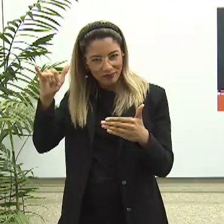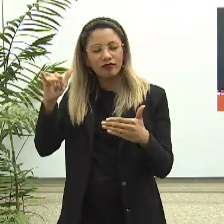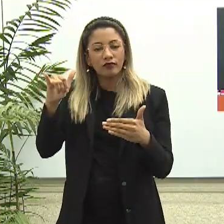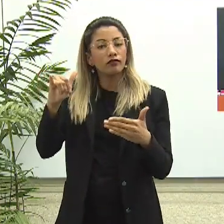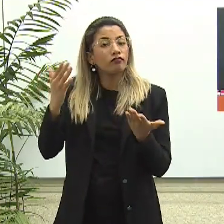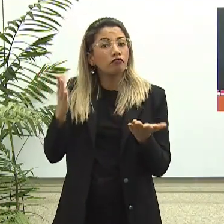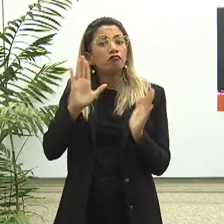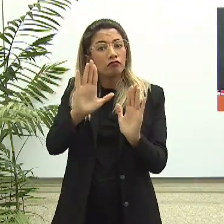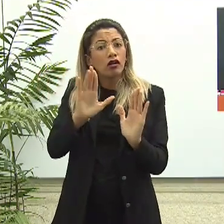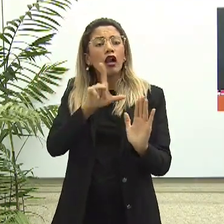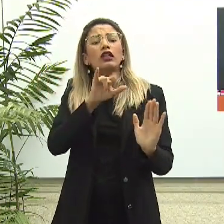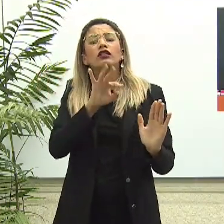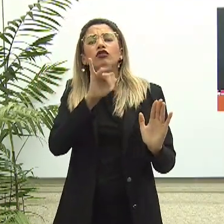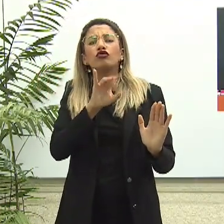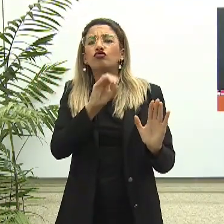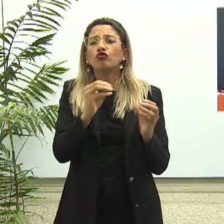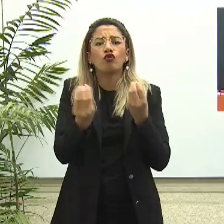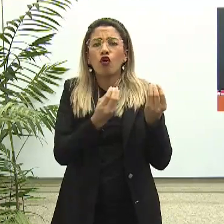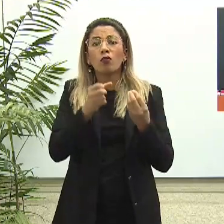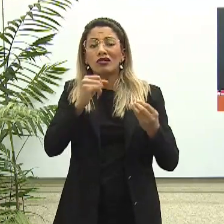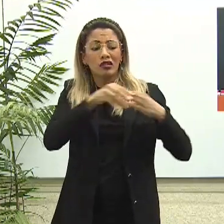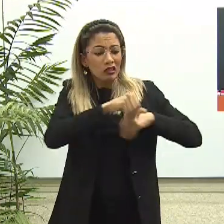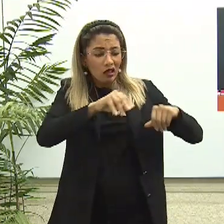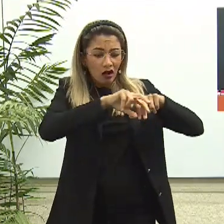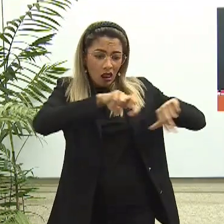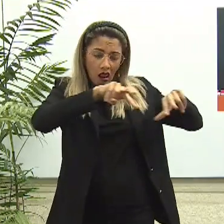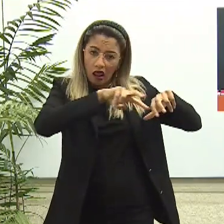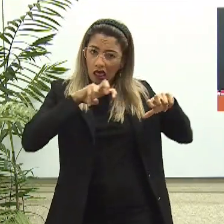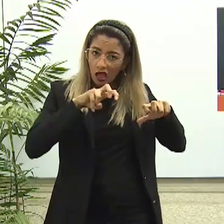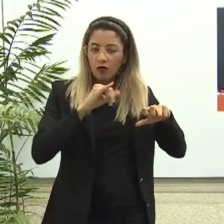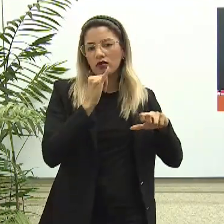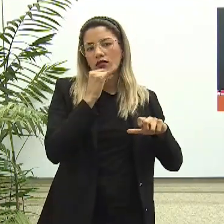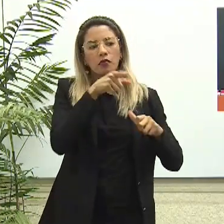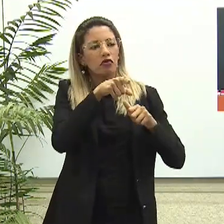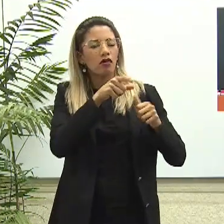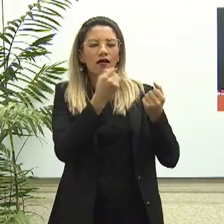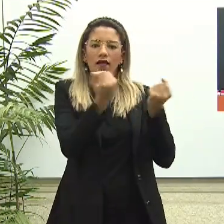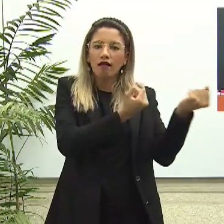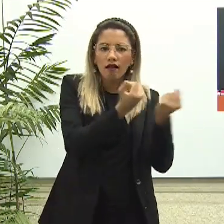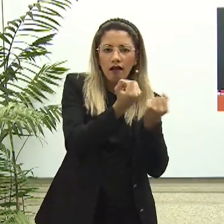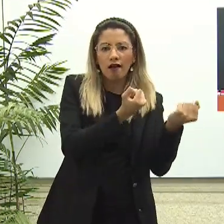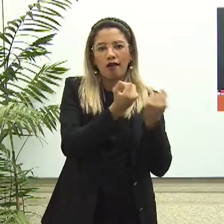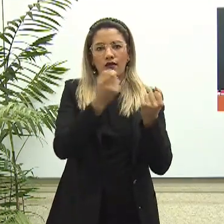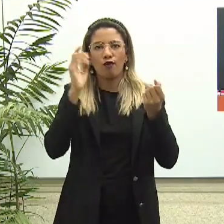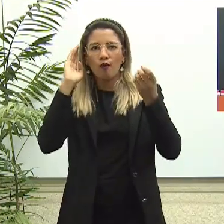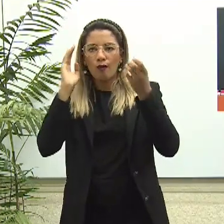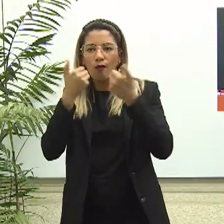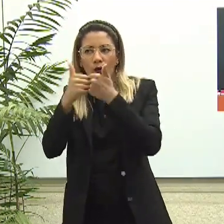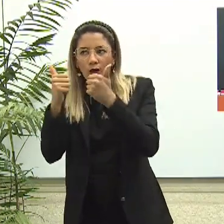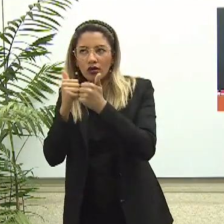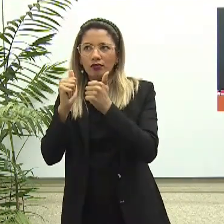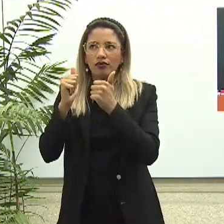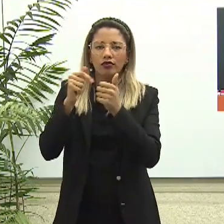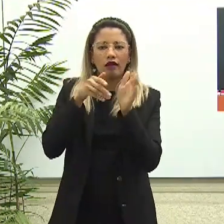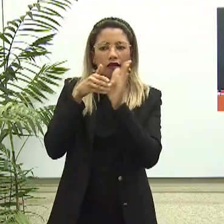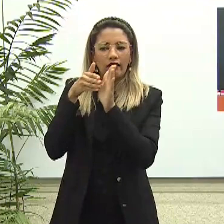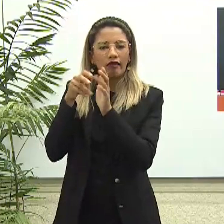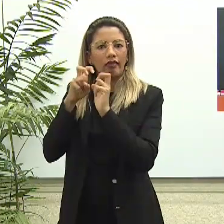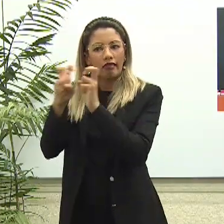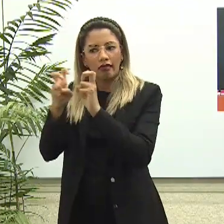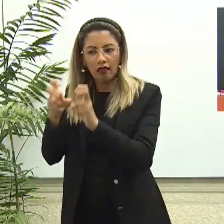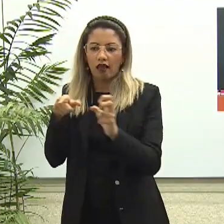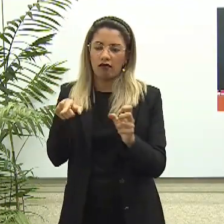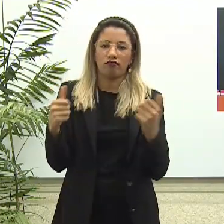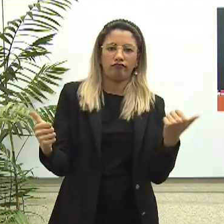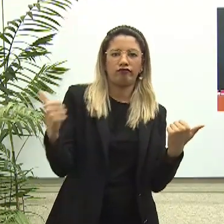né Então ninguém se pergunta mas por que que a gente não substitui o carro pelo ônibus pelo trem pelo não a a gente só vai substituir a fonte mas